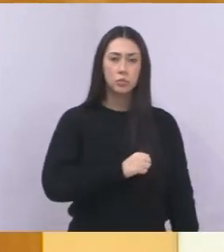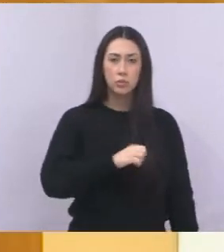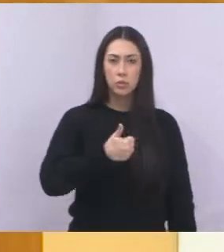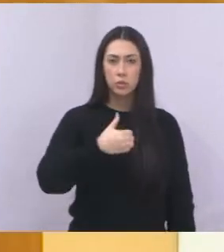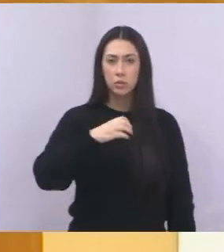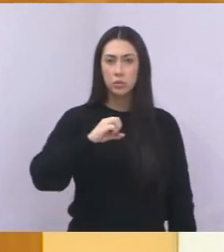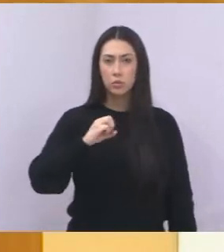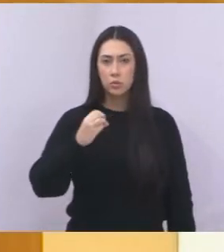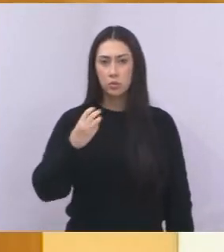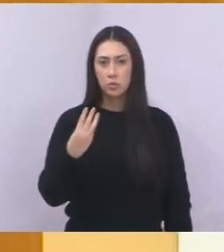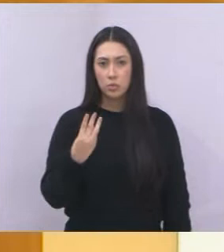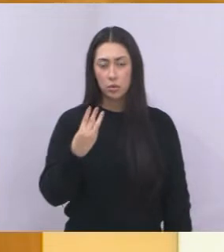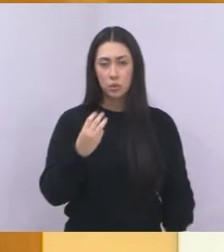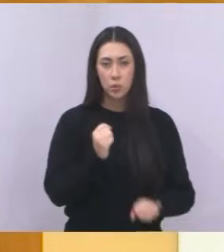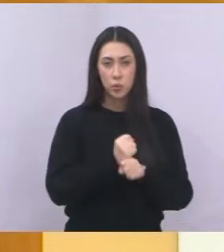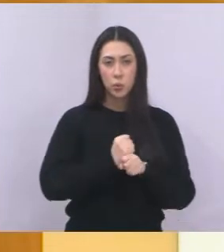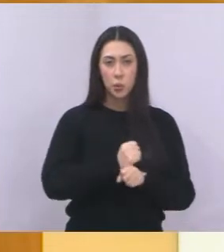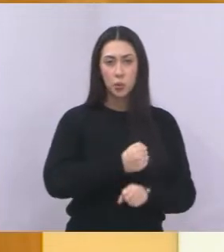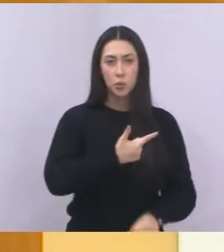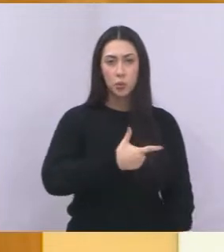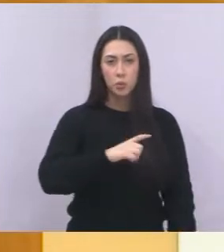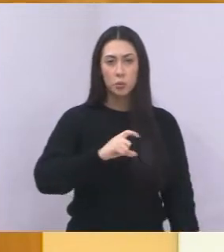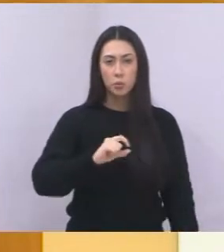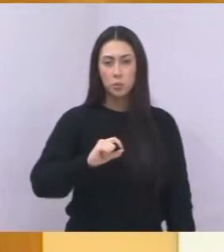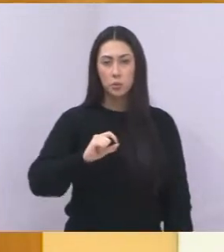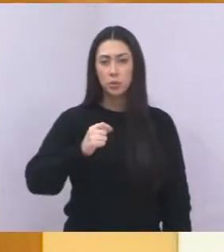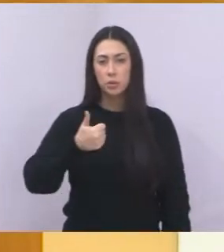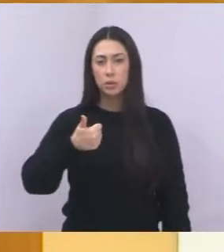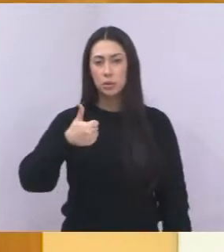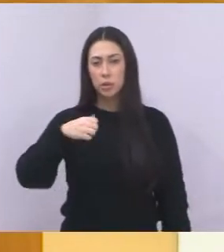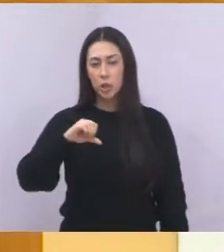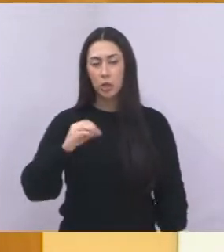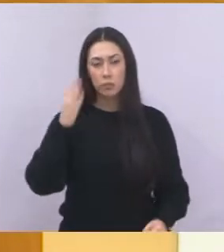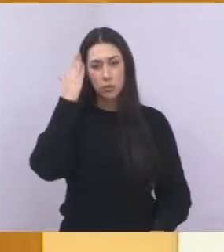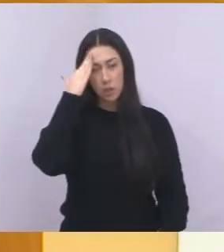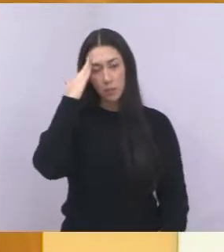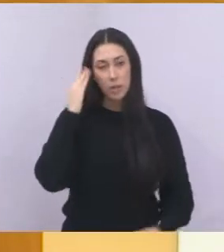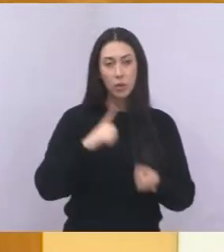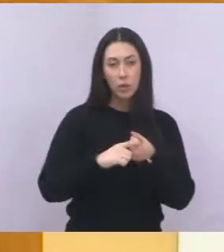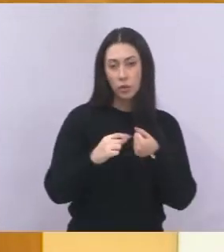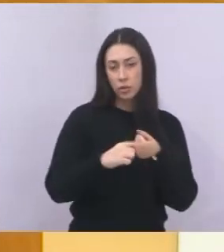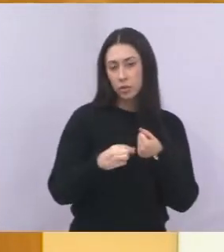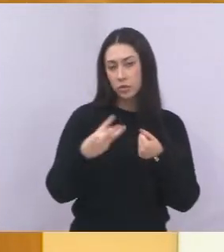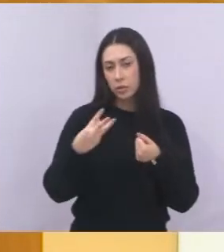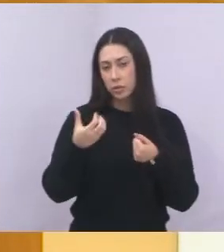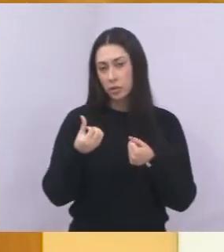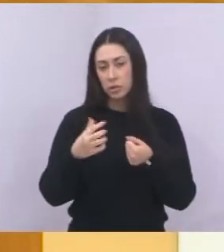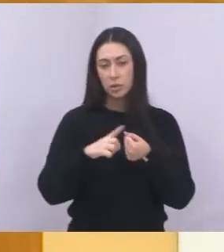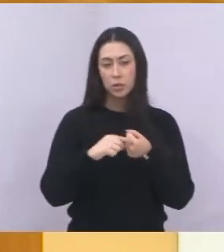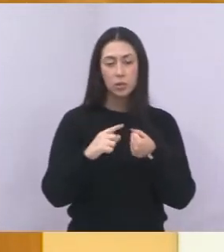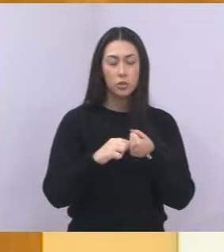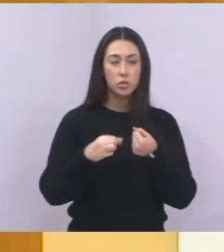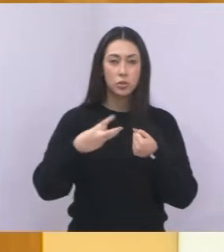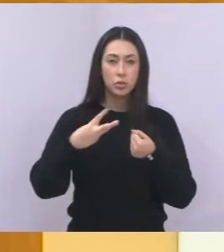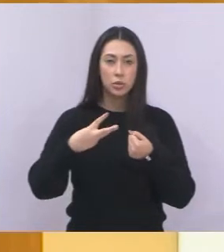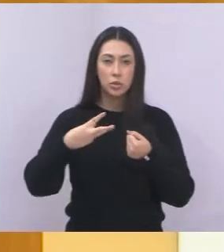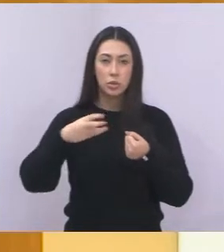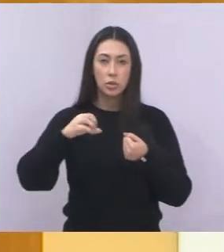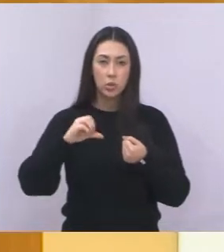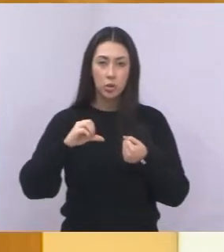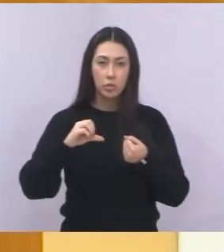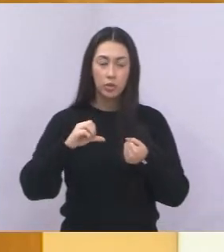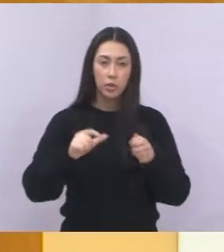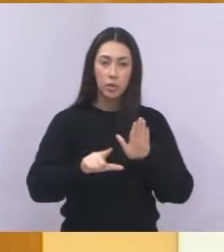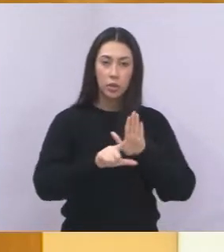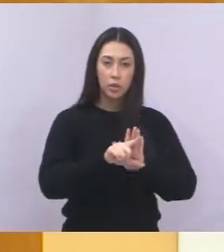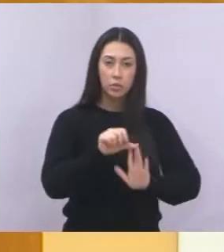de novembro de 2019, observados o artigo 36 e 37, a presente lei ficam referenciados